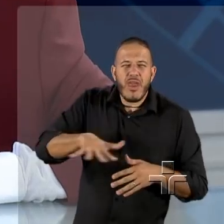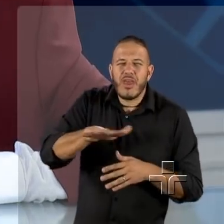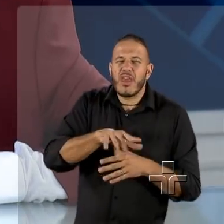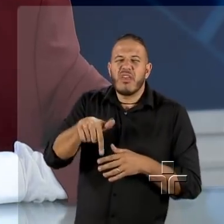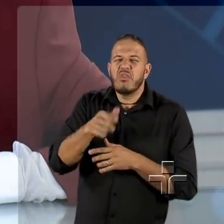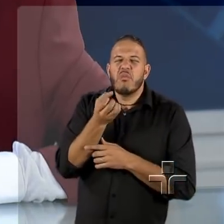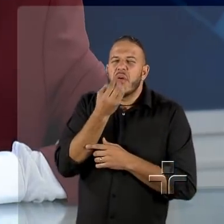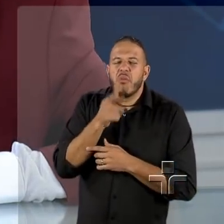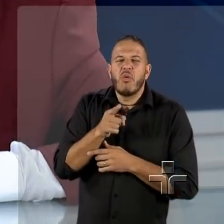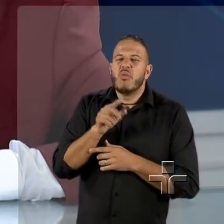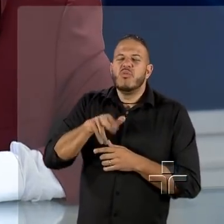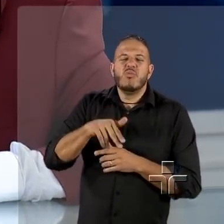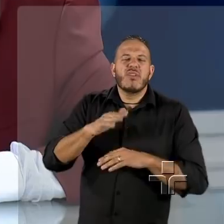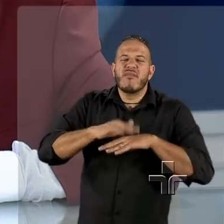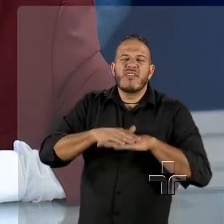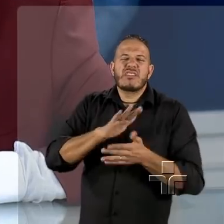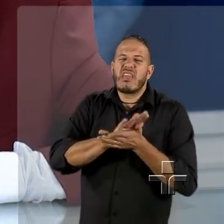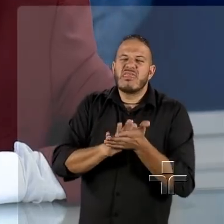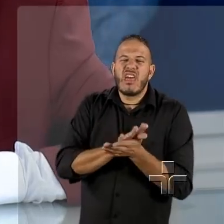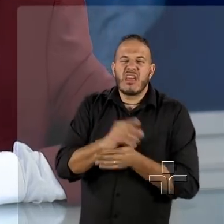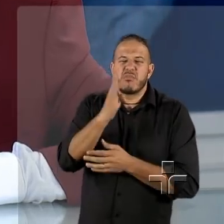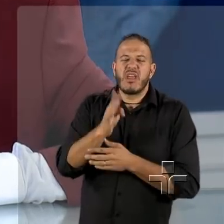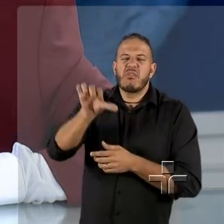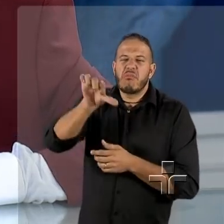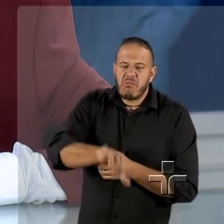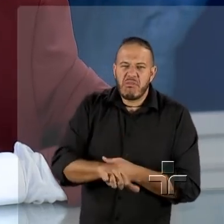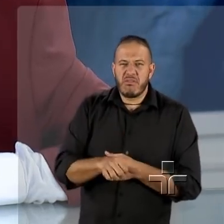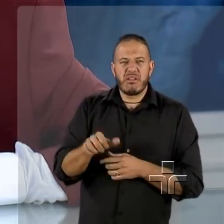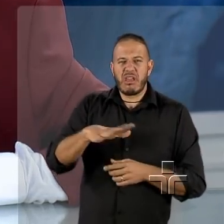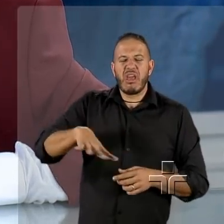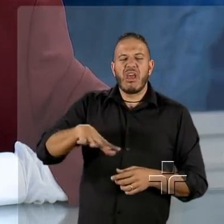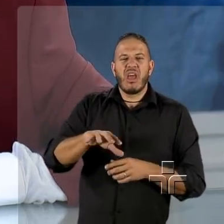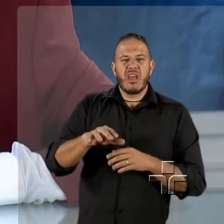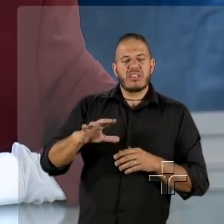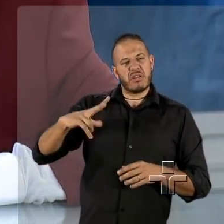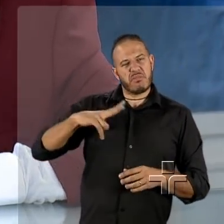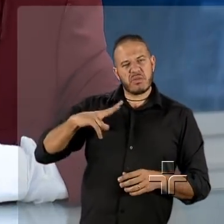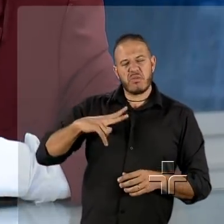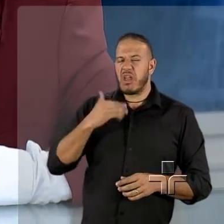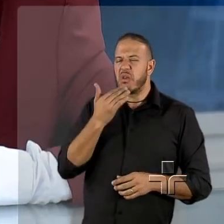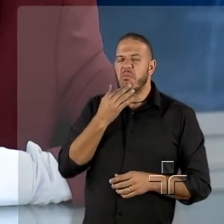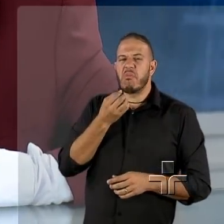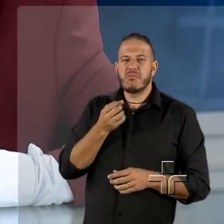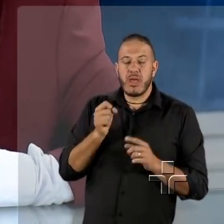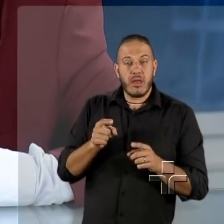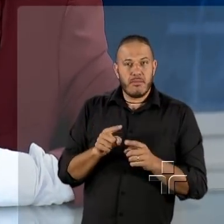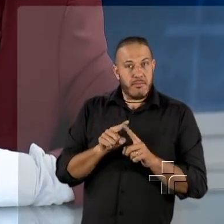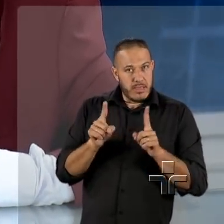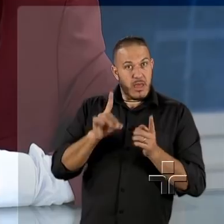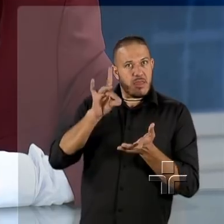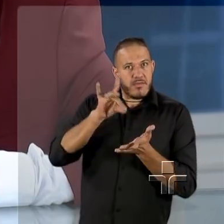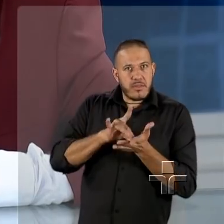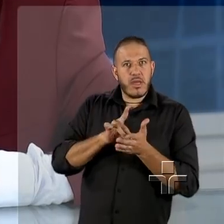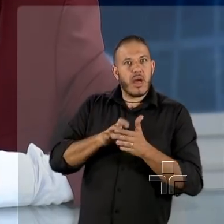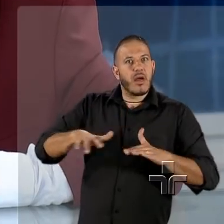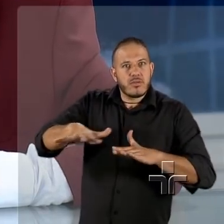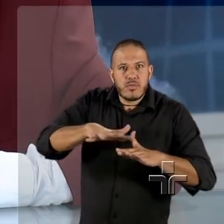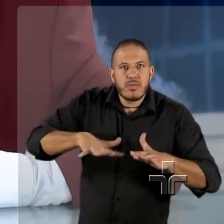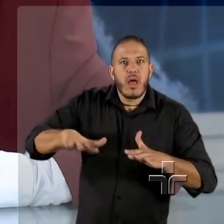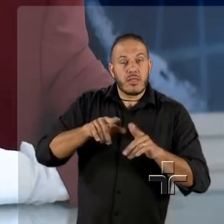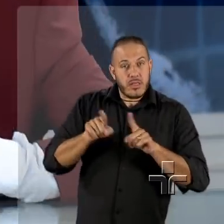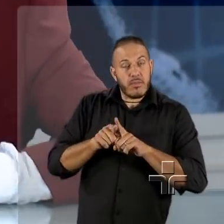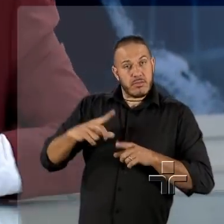programa. É isso que falta, Paulo? Falta um monte de coisa, né? Mas sem dúvida a gente sabe que há uma relação direta entre